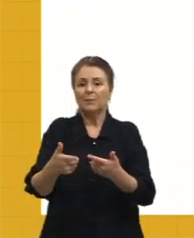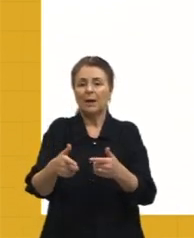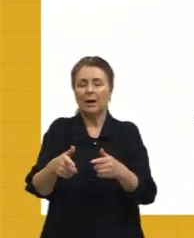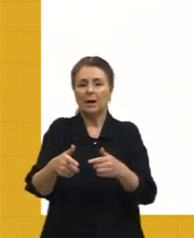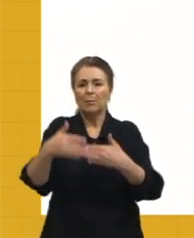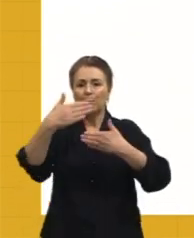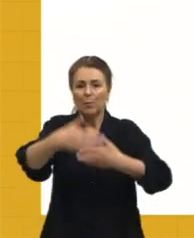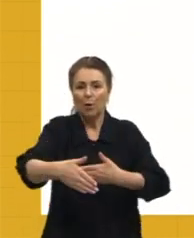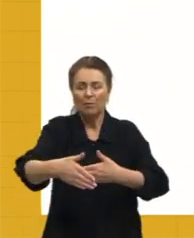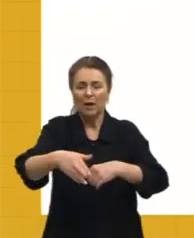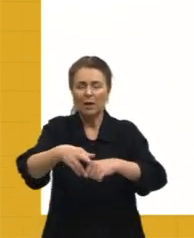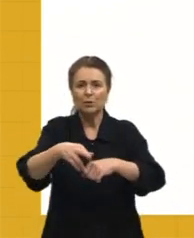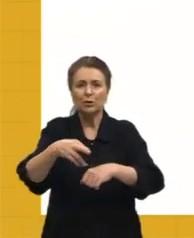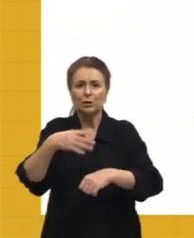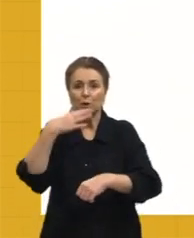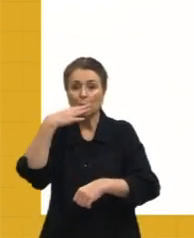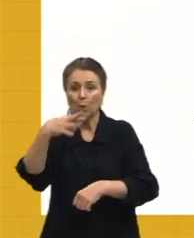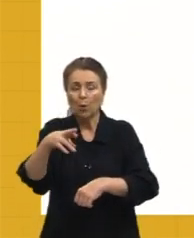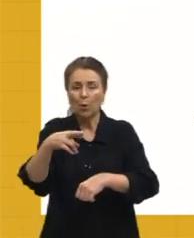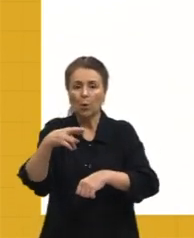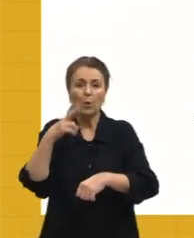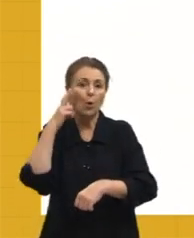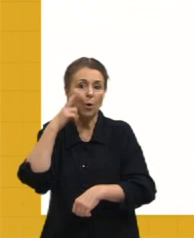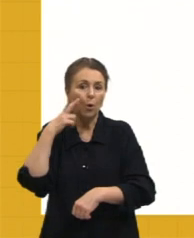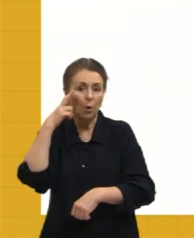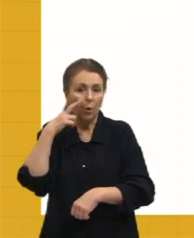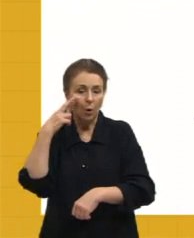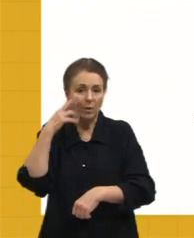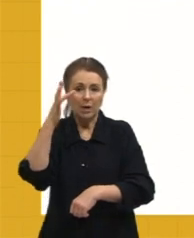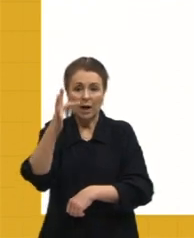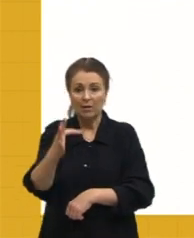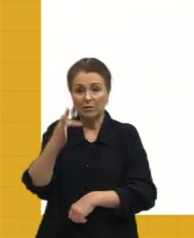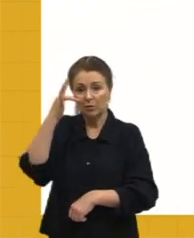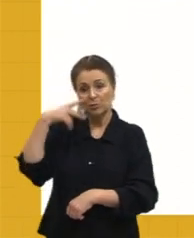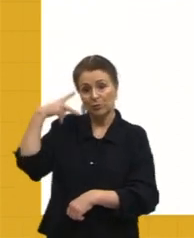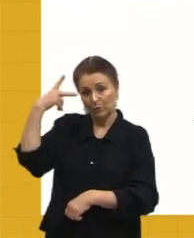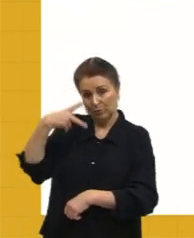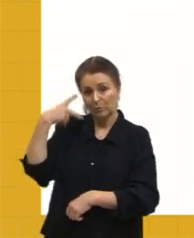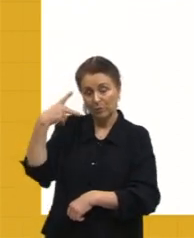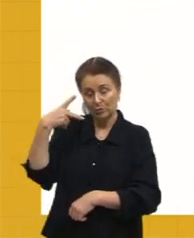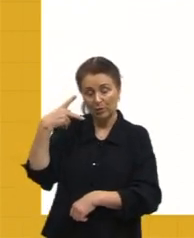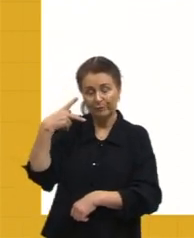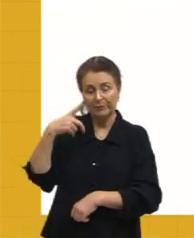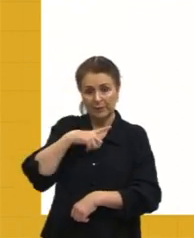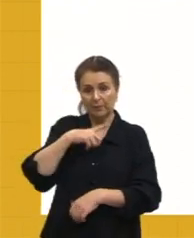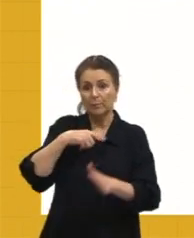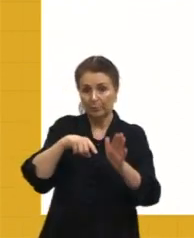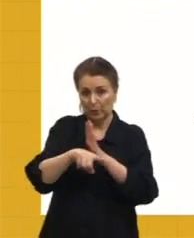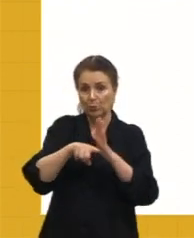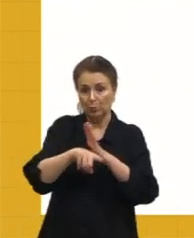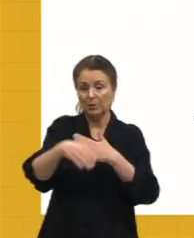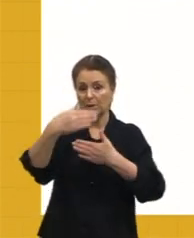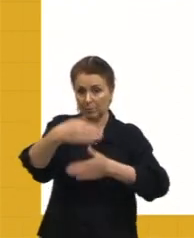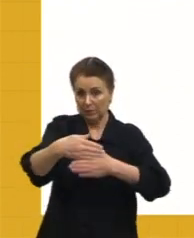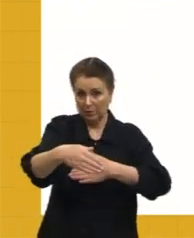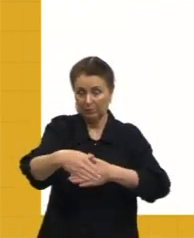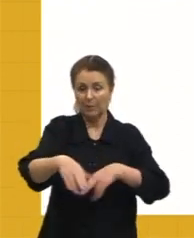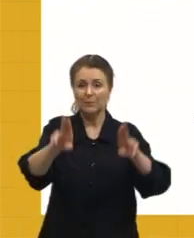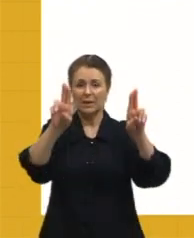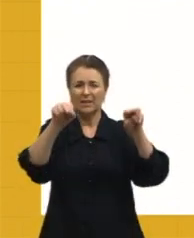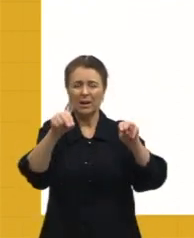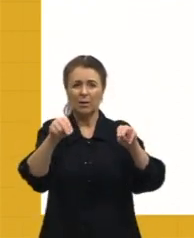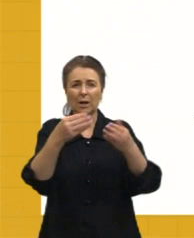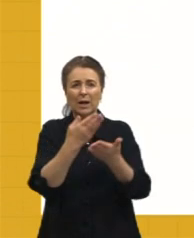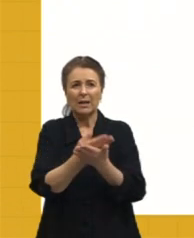para nossa situar melhor tá caiu sobre filosofia política nós vimos essas essa esse tema na aula